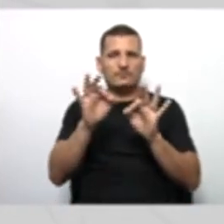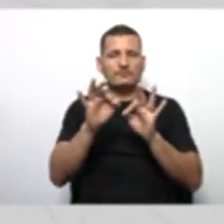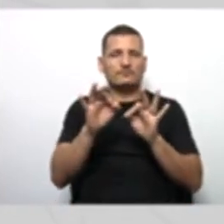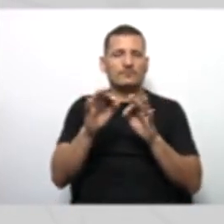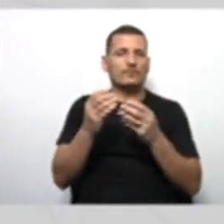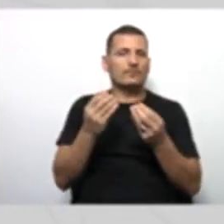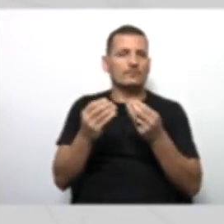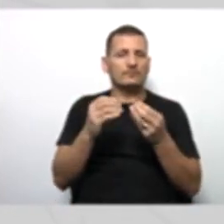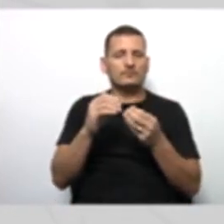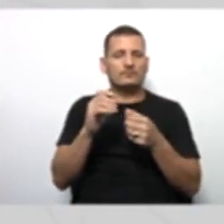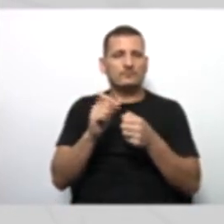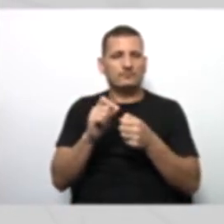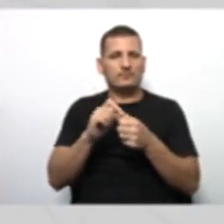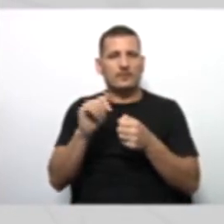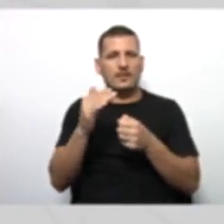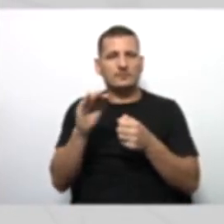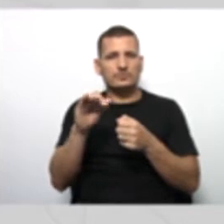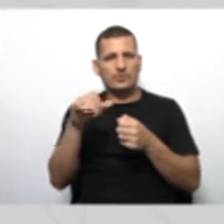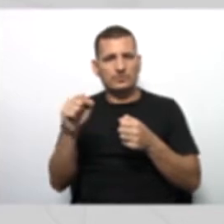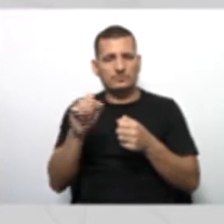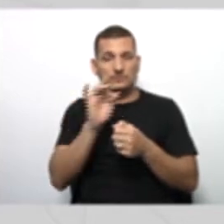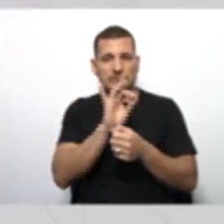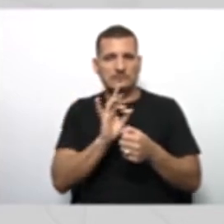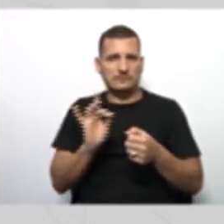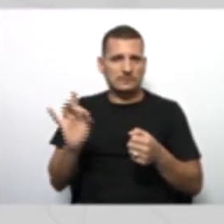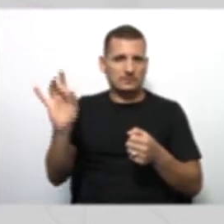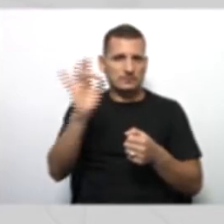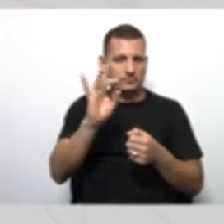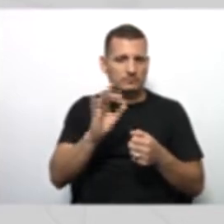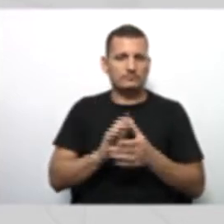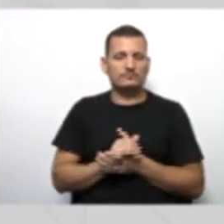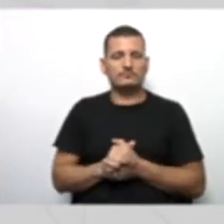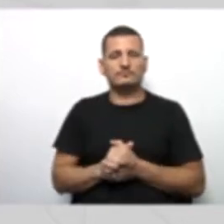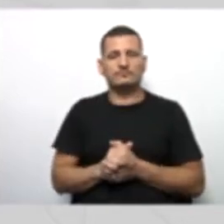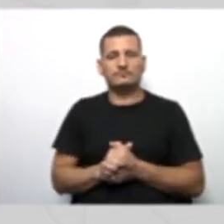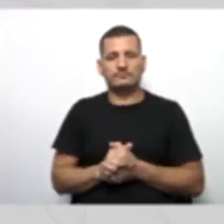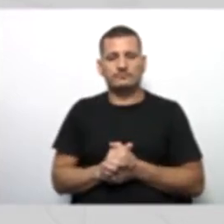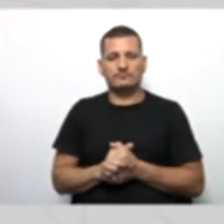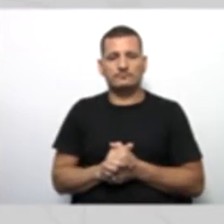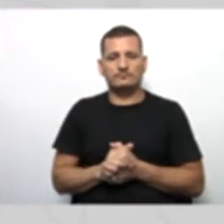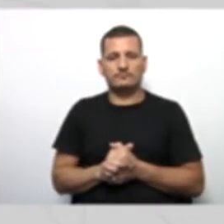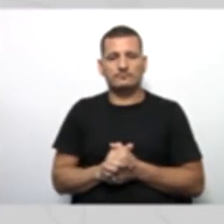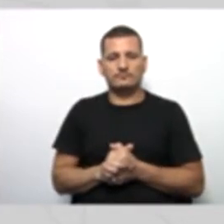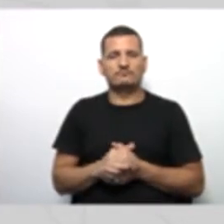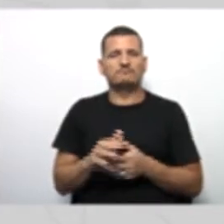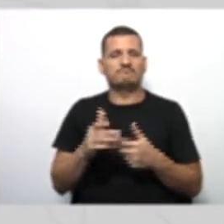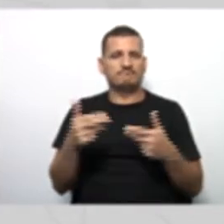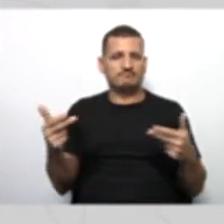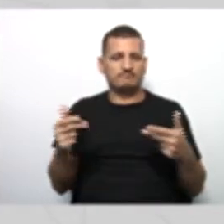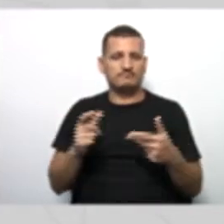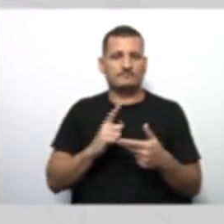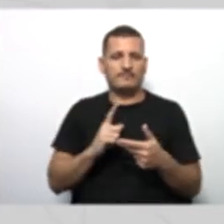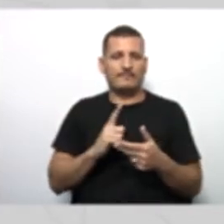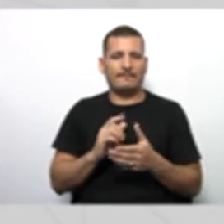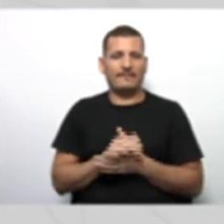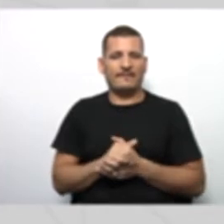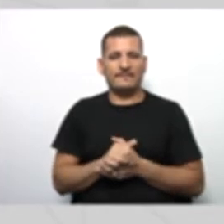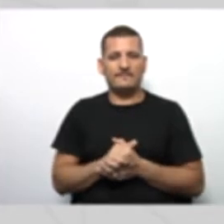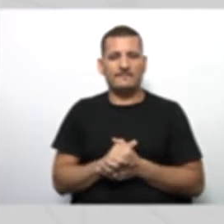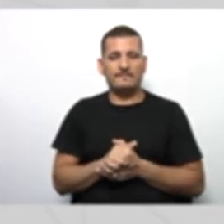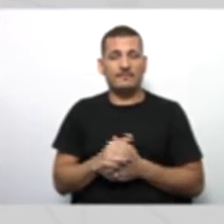disso também, claro, não por último, não menos importante, as aquisições que a gente tem que fazer. Então você vai